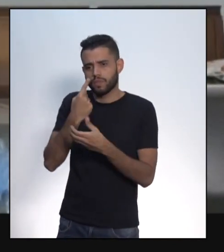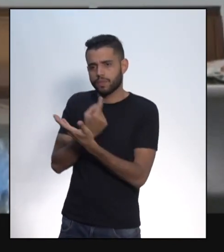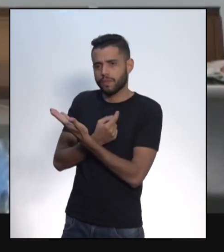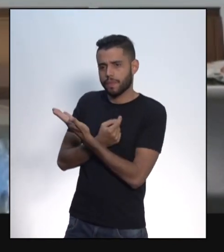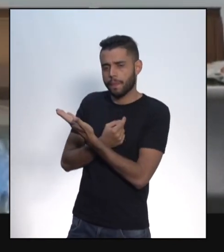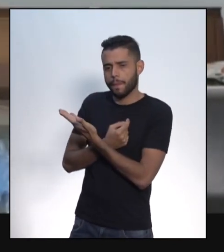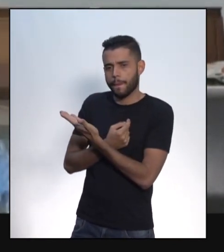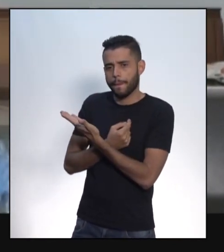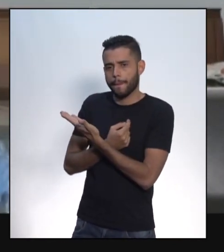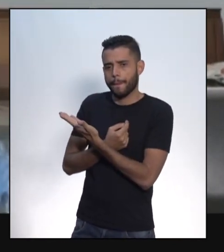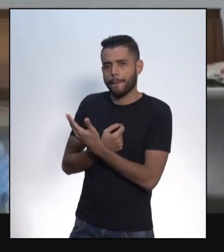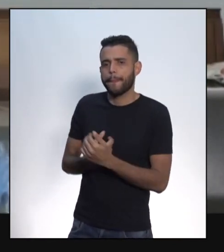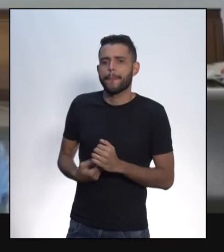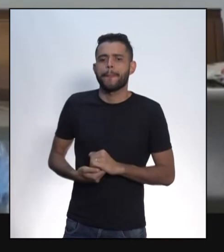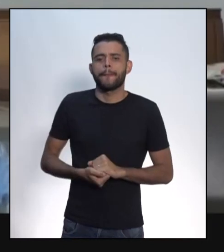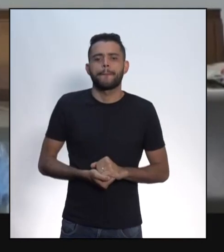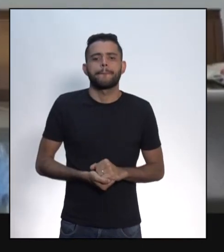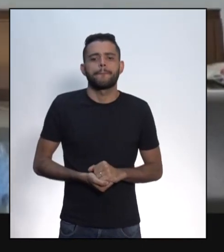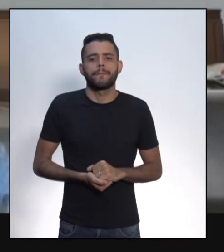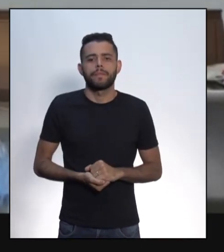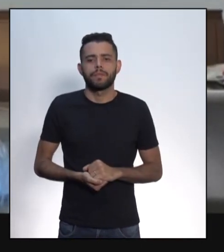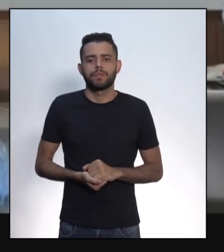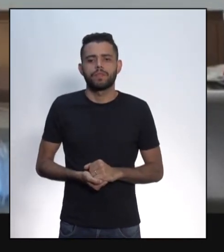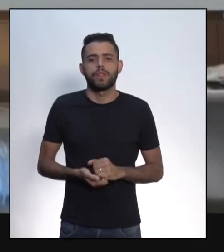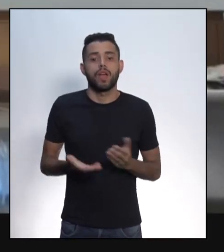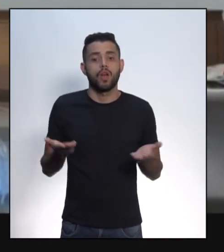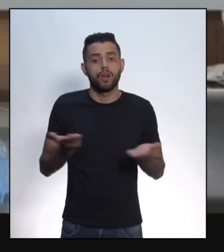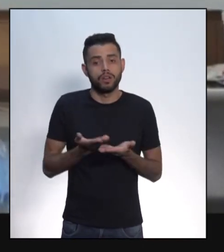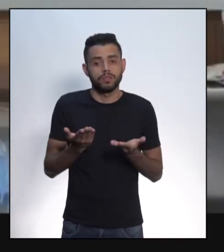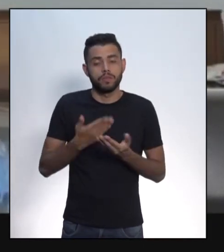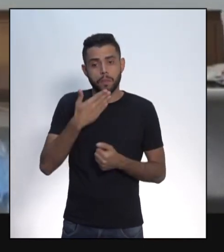será essa aqui. Para fixar melhor,